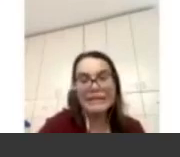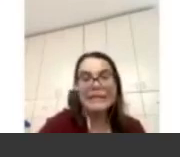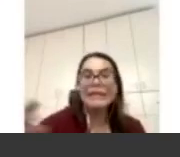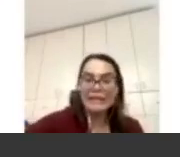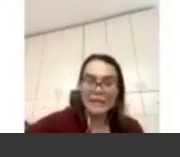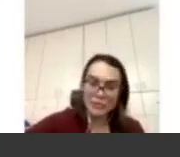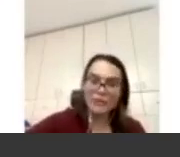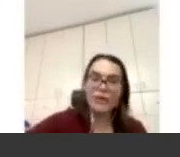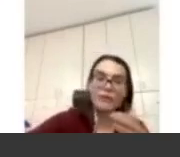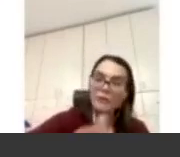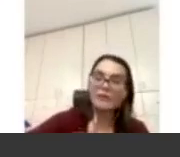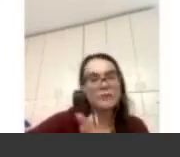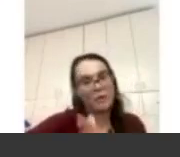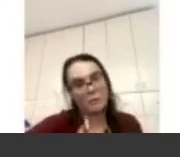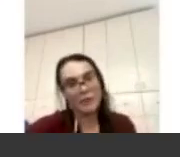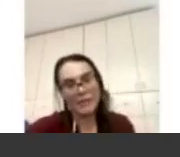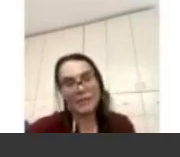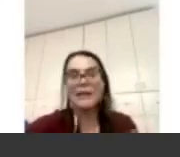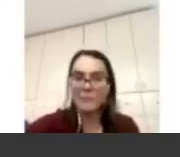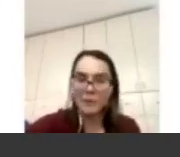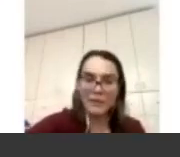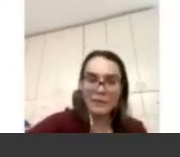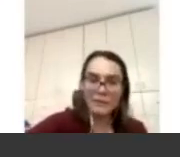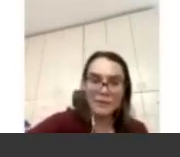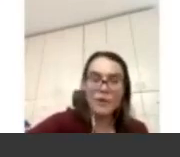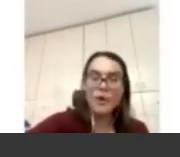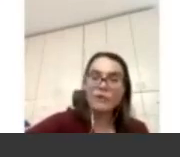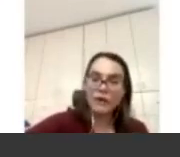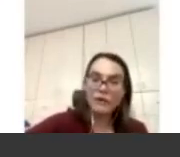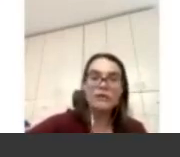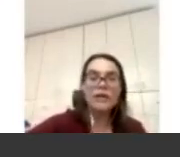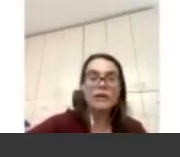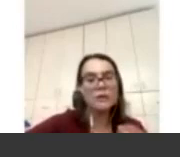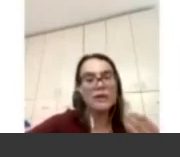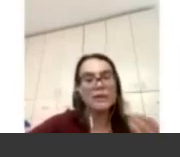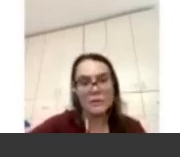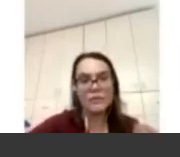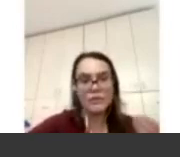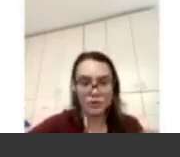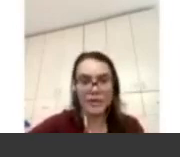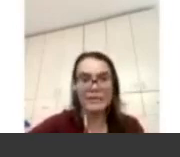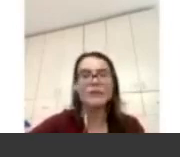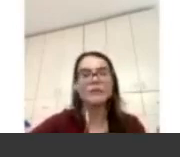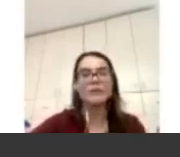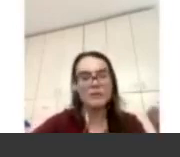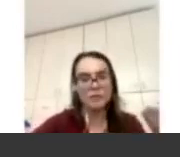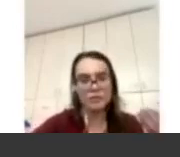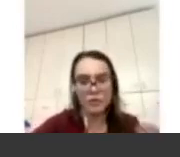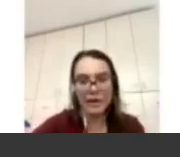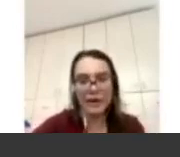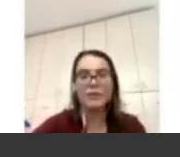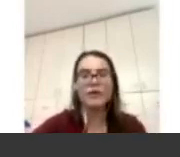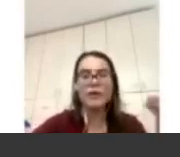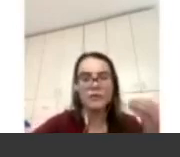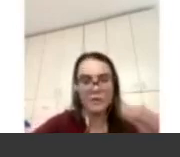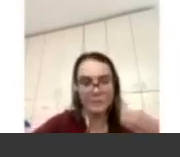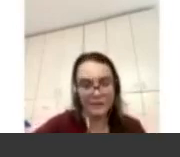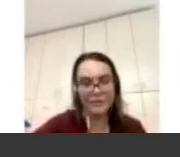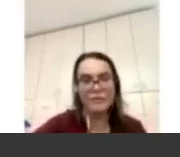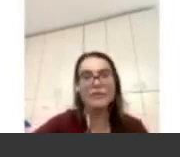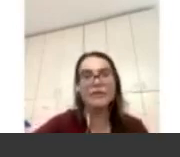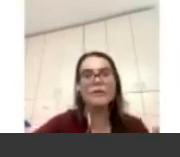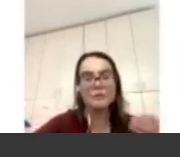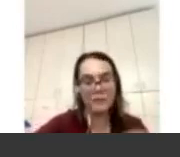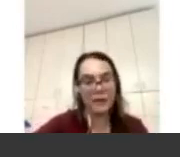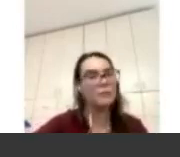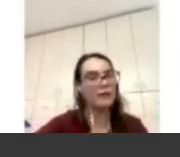trabalhar. E isso eu falo não só pelo guia, mas pelo treinamento. O fato de ter uma educação continuada, que é uma educação continuada no local de trabalho, em